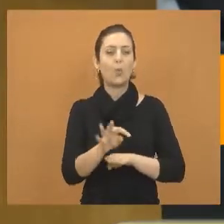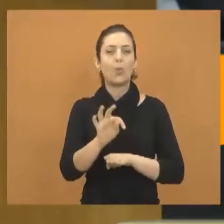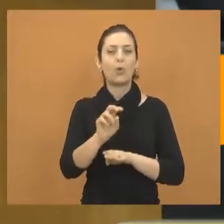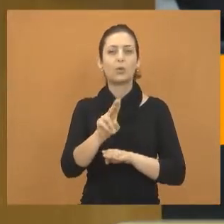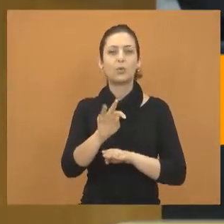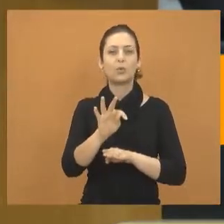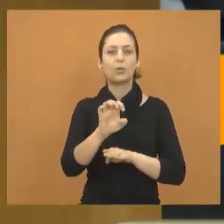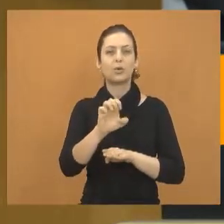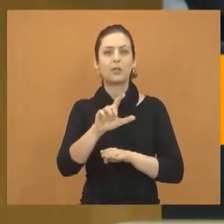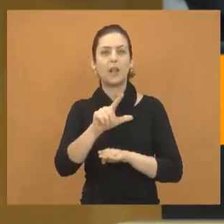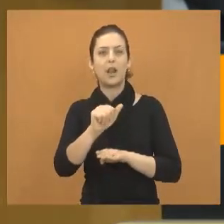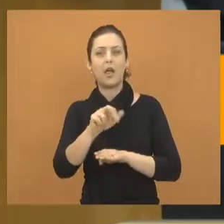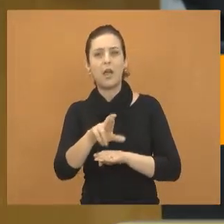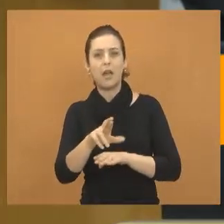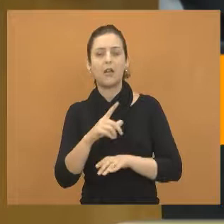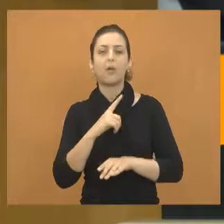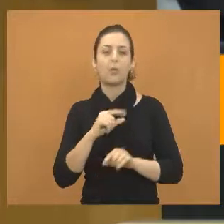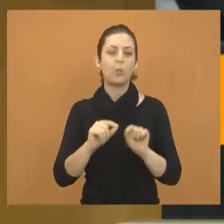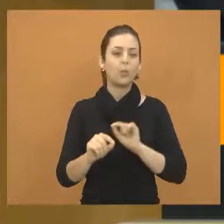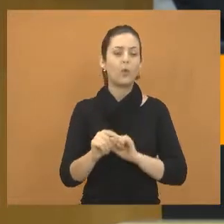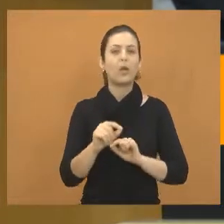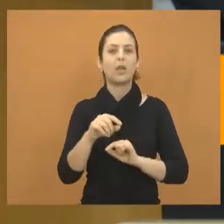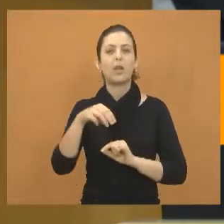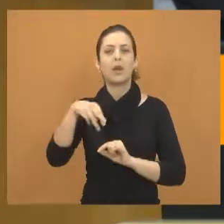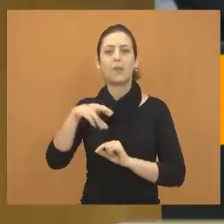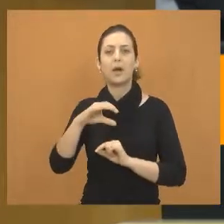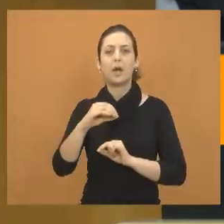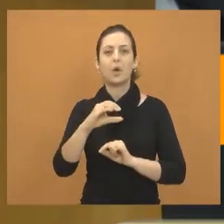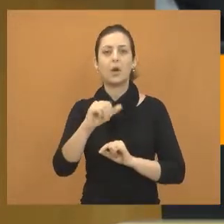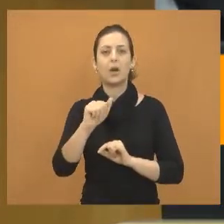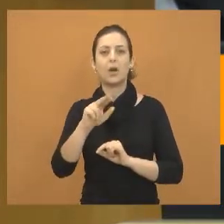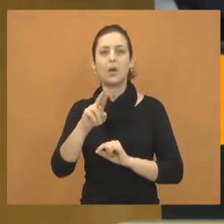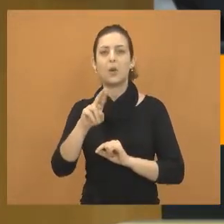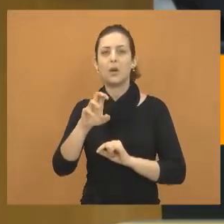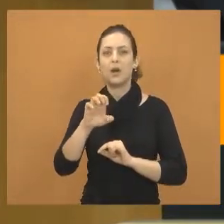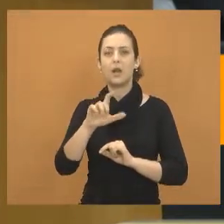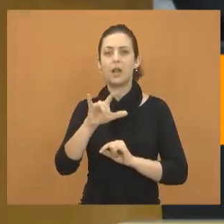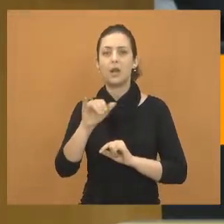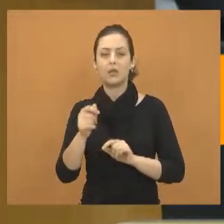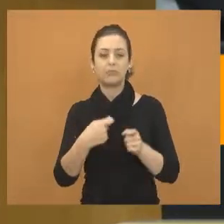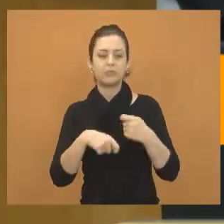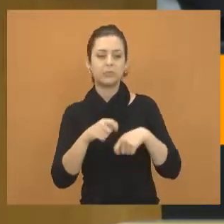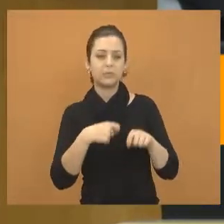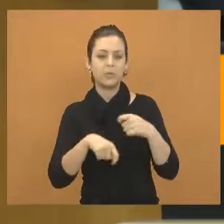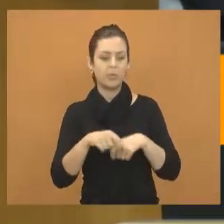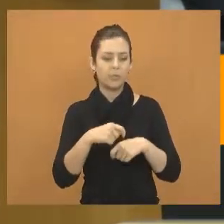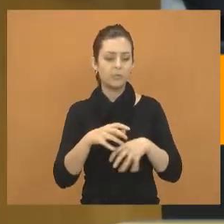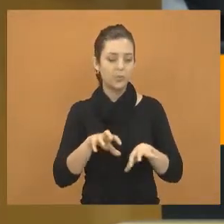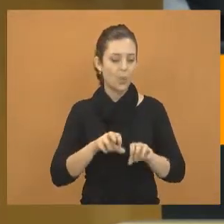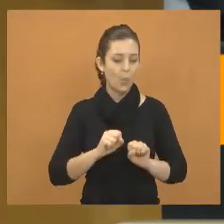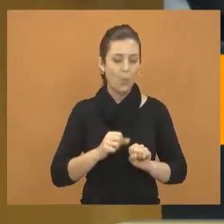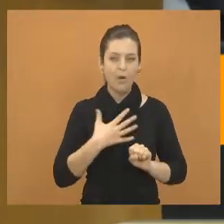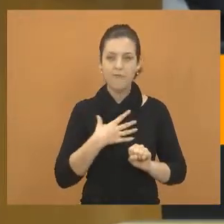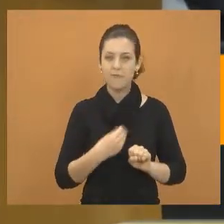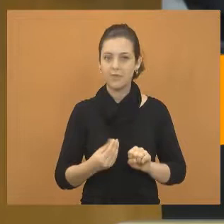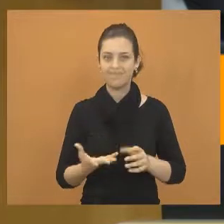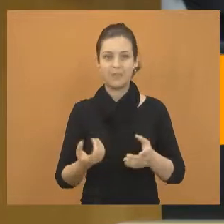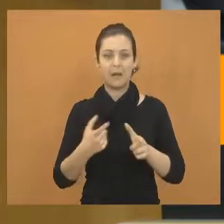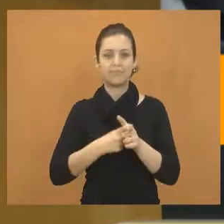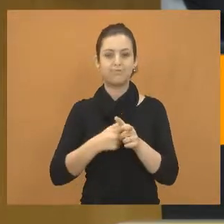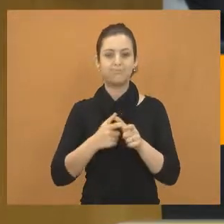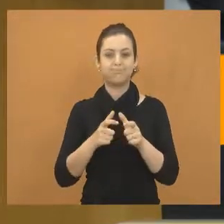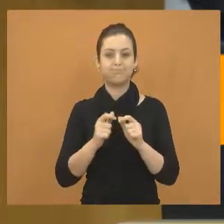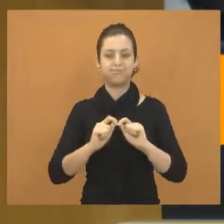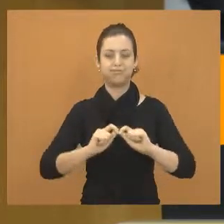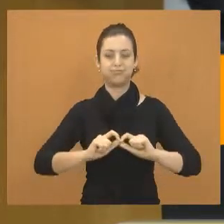Flávio? Onde o Marco Aurélio adotou ela em 2003 e não assumiu o filho. Hoje, a dívida da